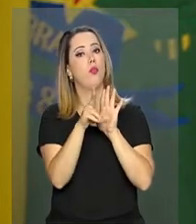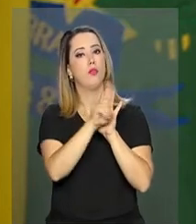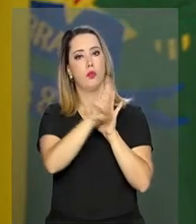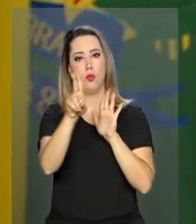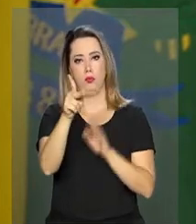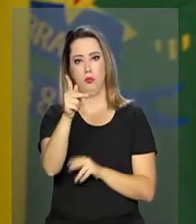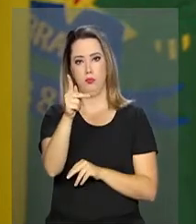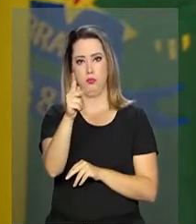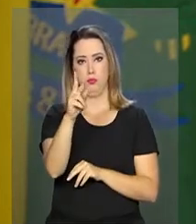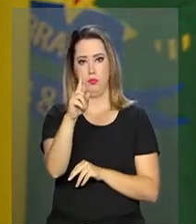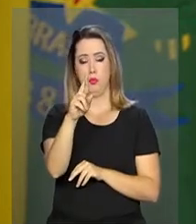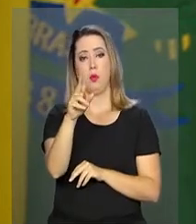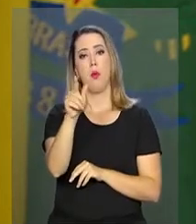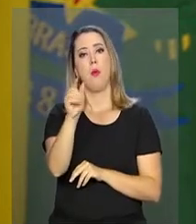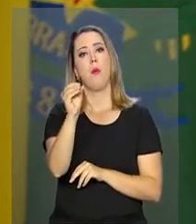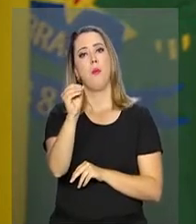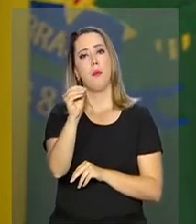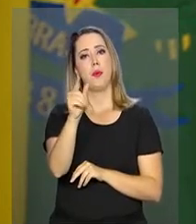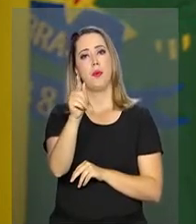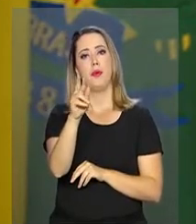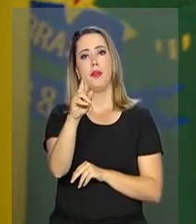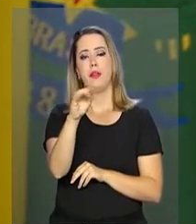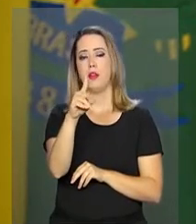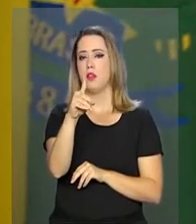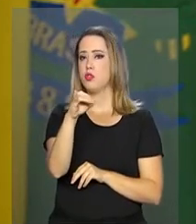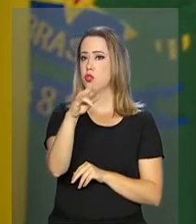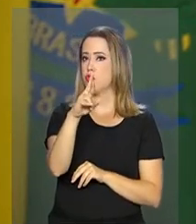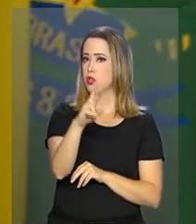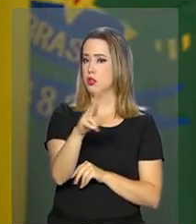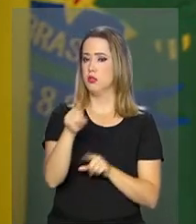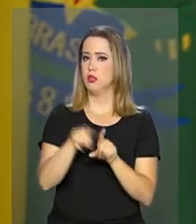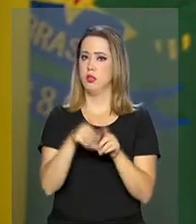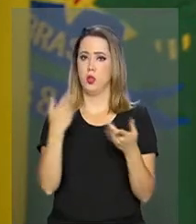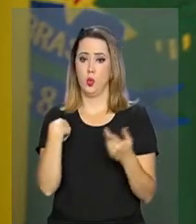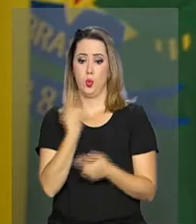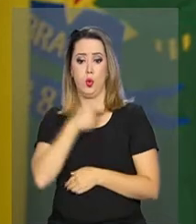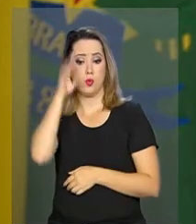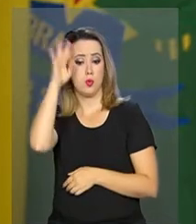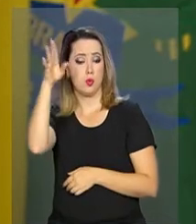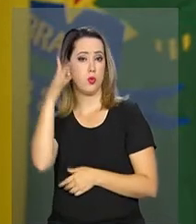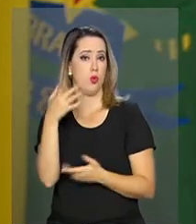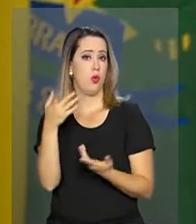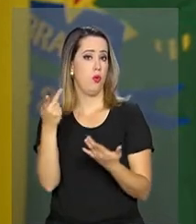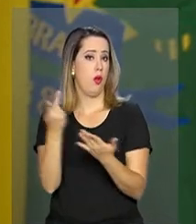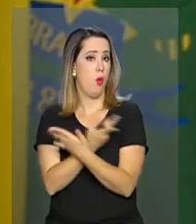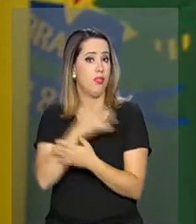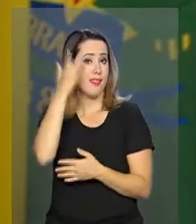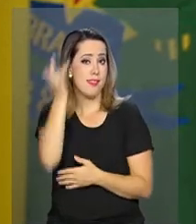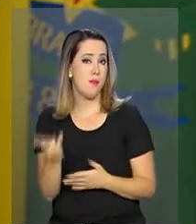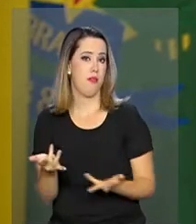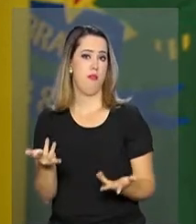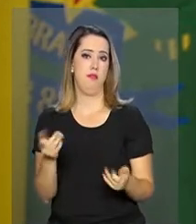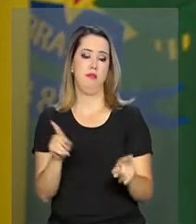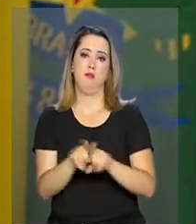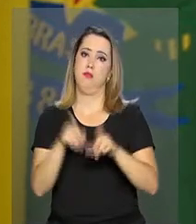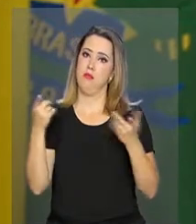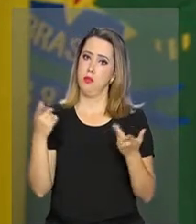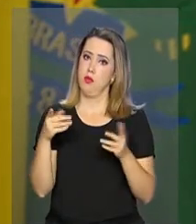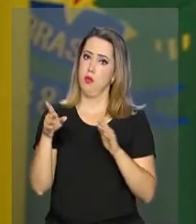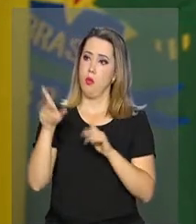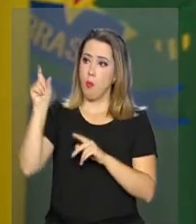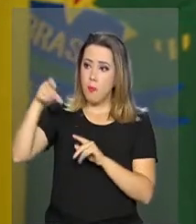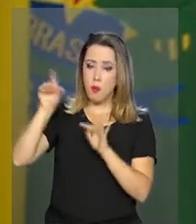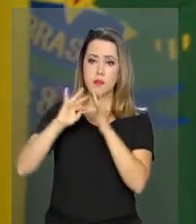sonho é que daqui nós vamos não vai ser para ganhar por isso que osmar enfatizou muito bem o programa bolsa família não vai acabar não